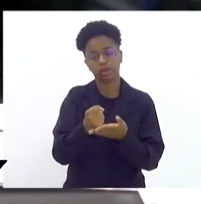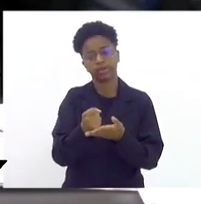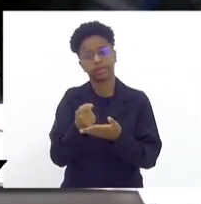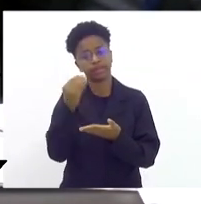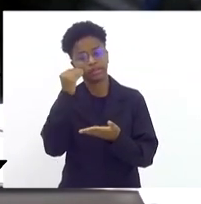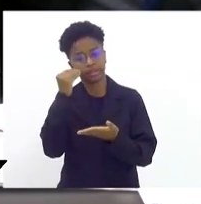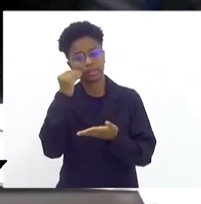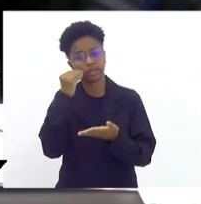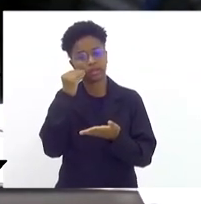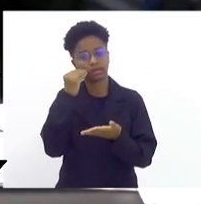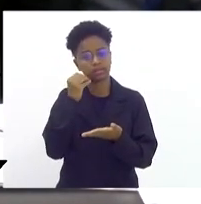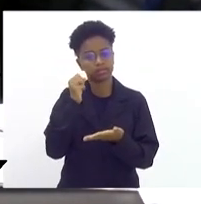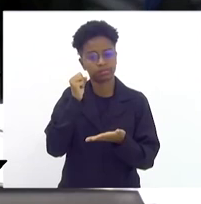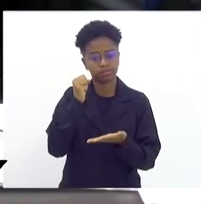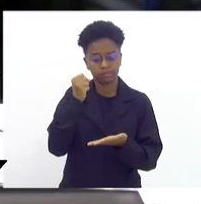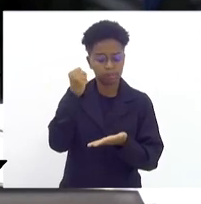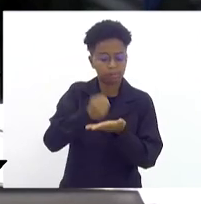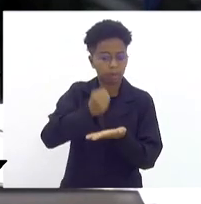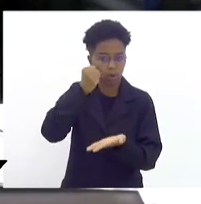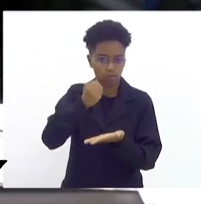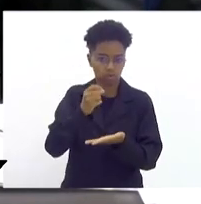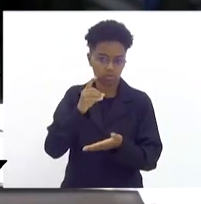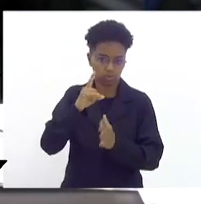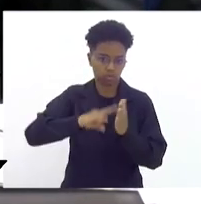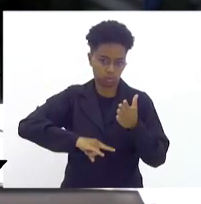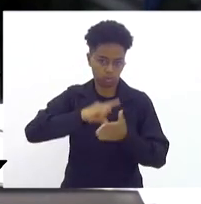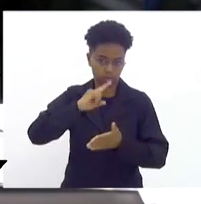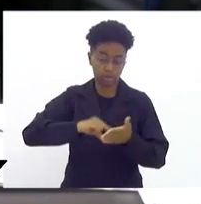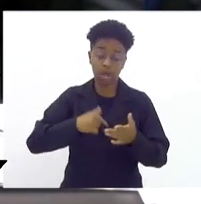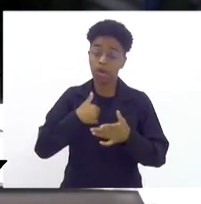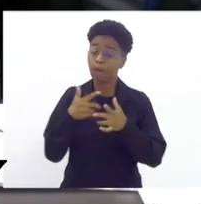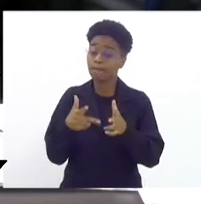o documento. O que eu vejo aqui é até